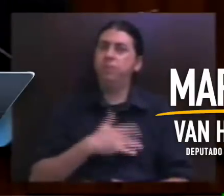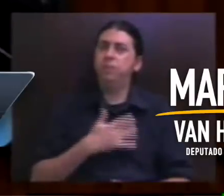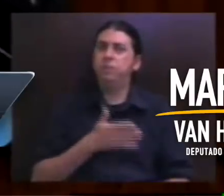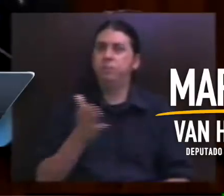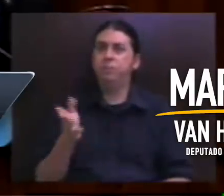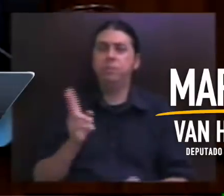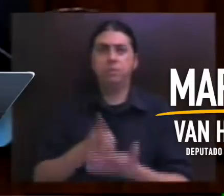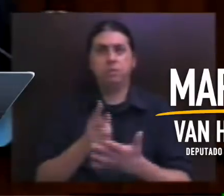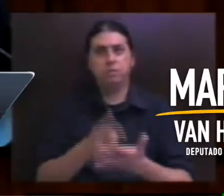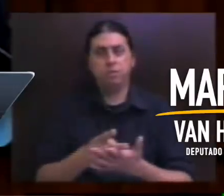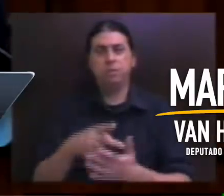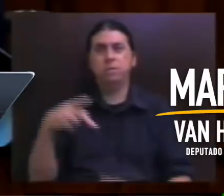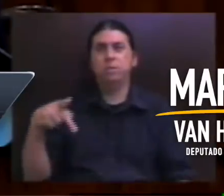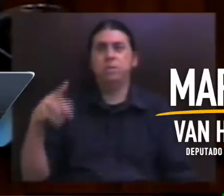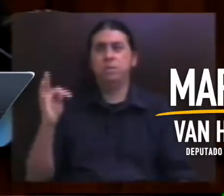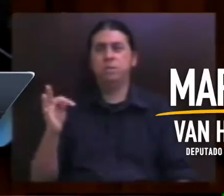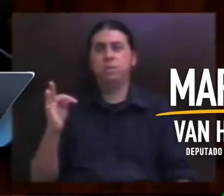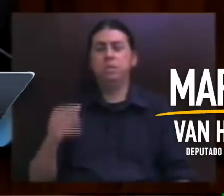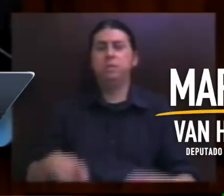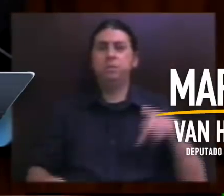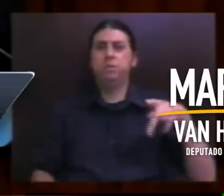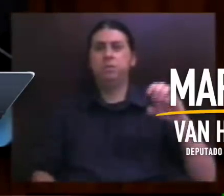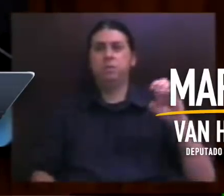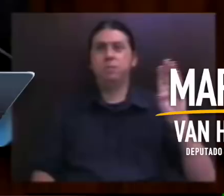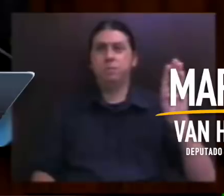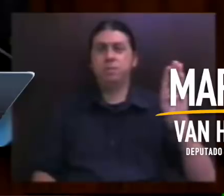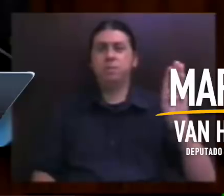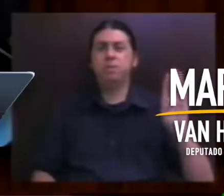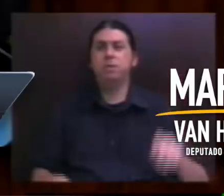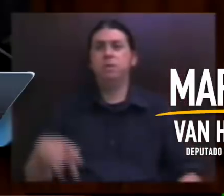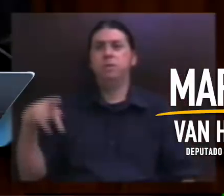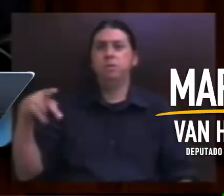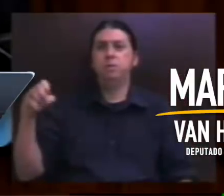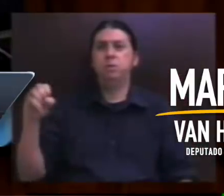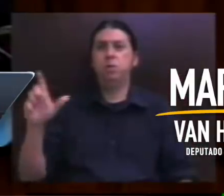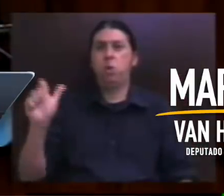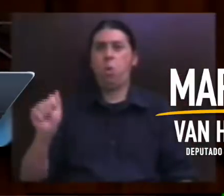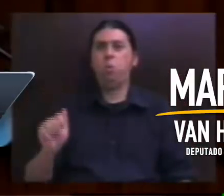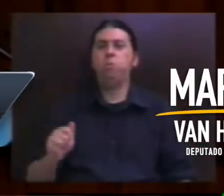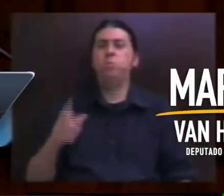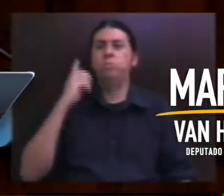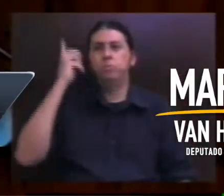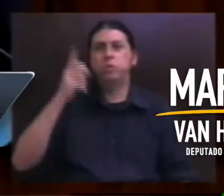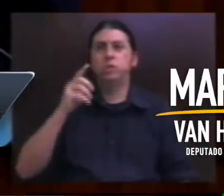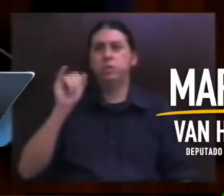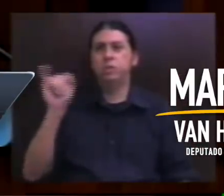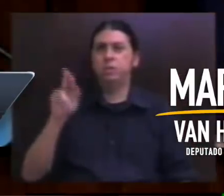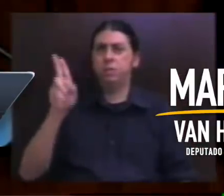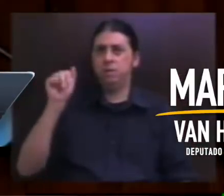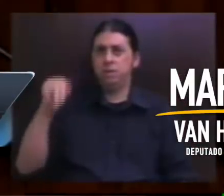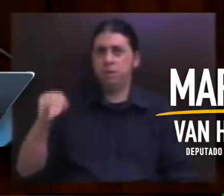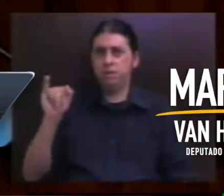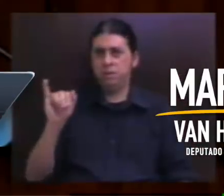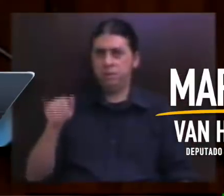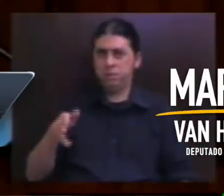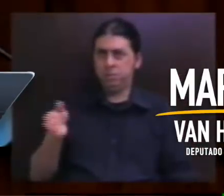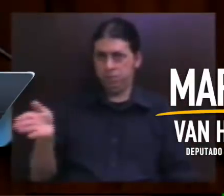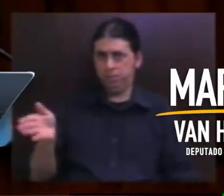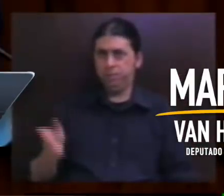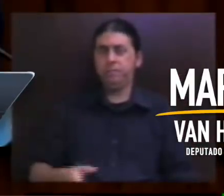as de sempre, do PT, do PCdoB e do PSOL, deputado Zanquim. Quero